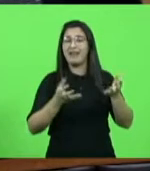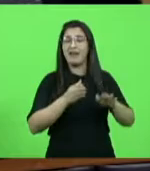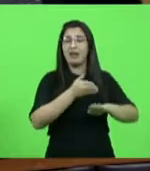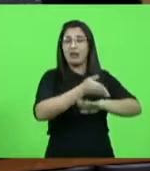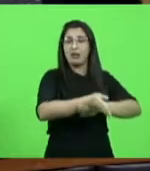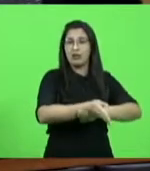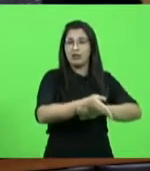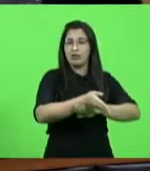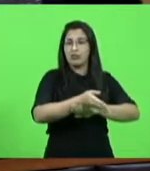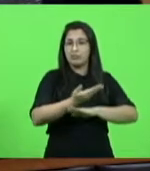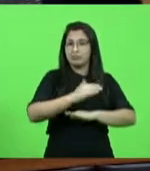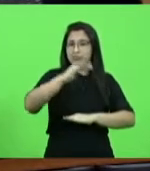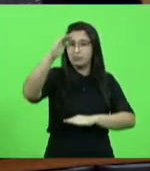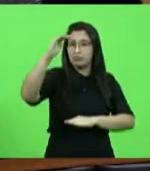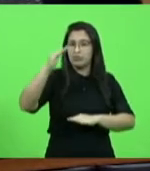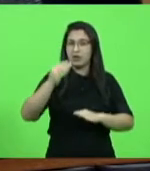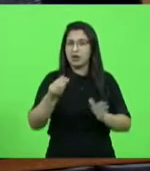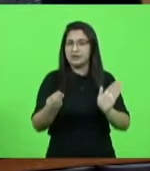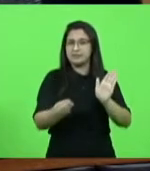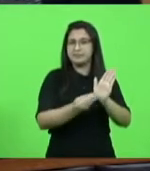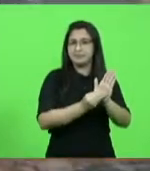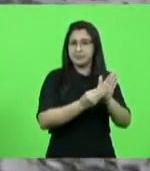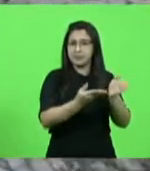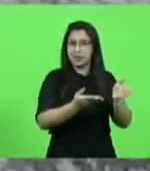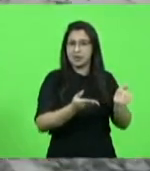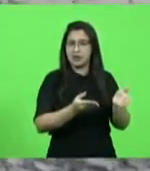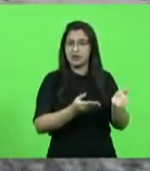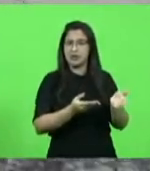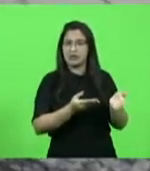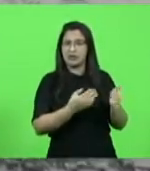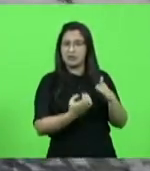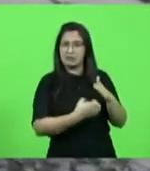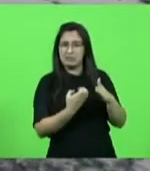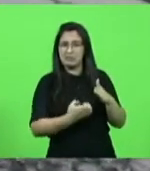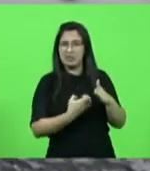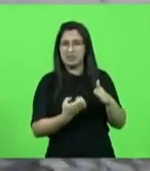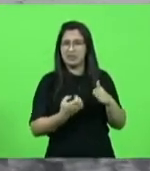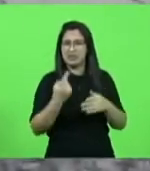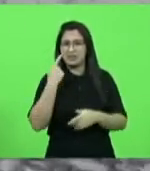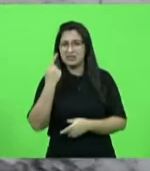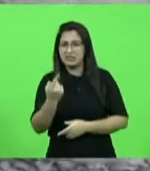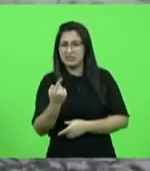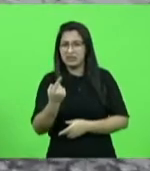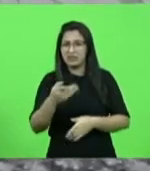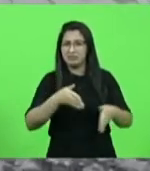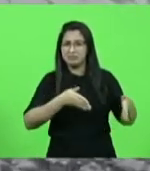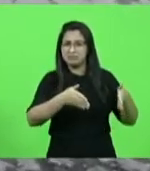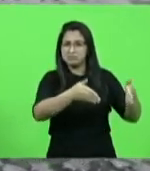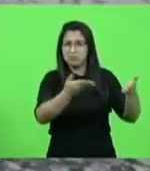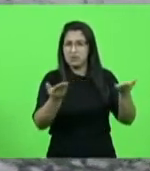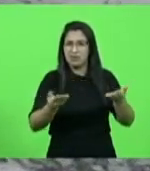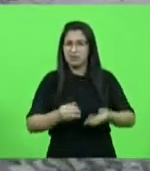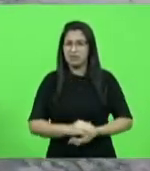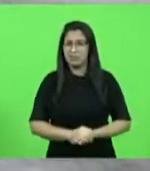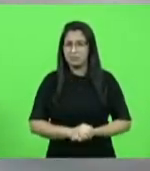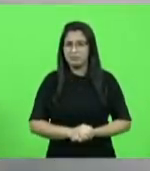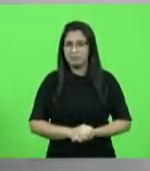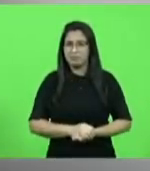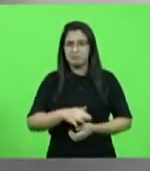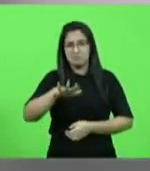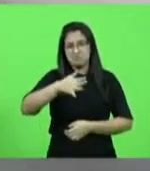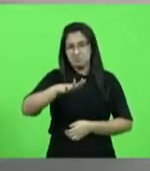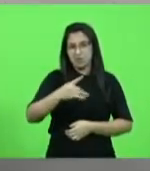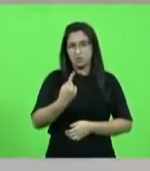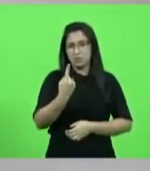empresa com isso aí? Ó. Um trânsito que nós levamos de Navegantes do aeroporto a Ibirama, em torno de 1h20, 1h30, hoje